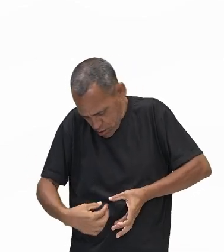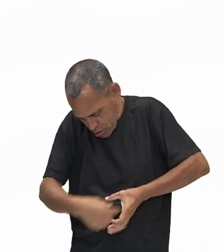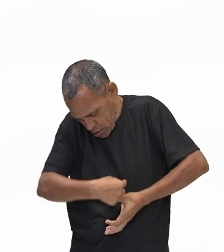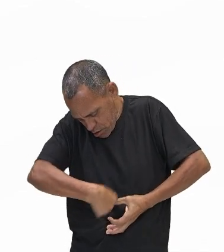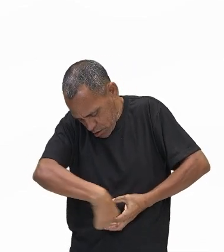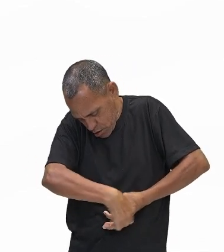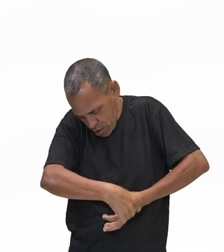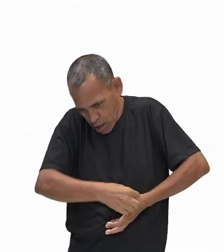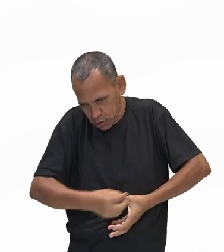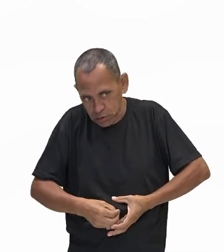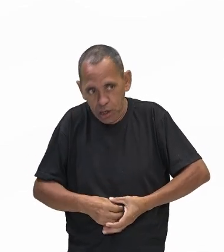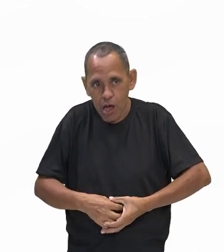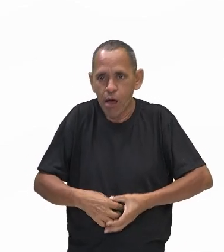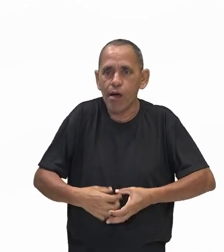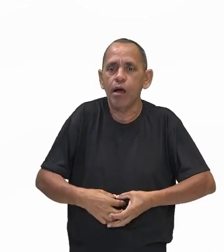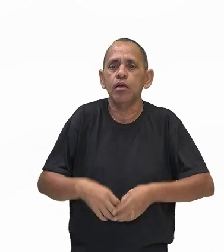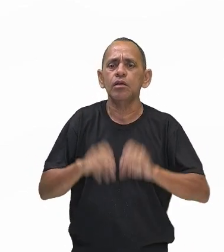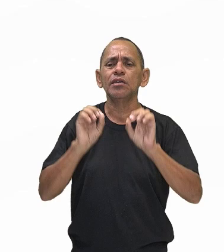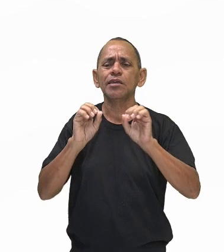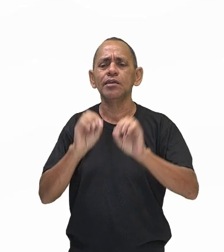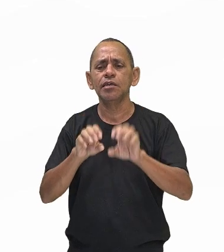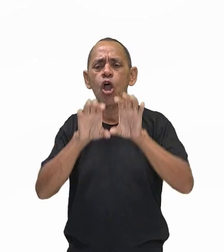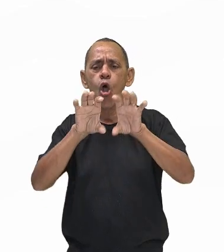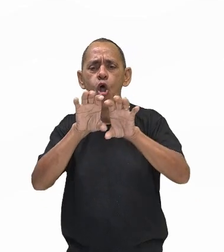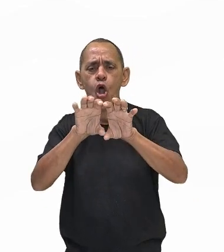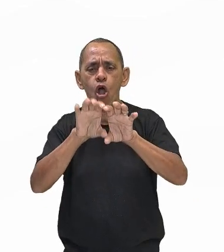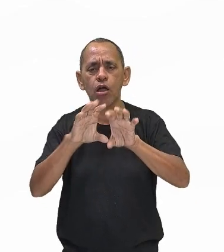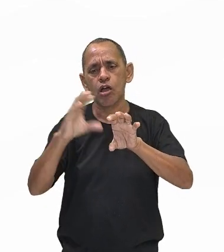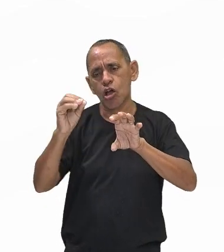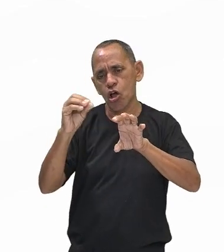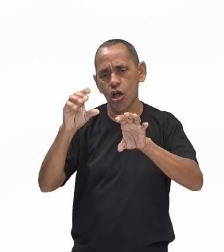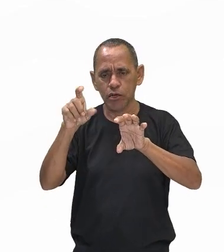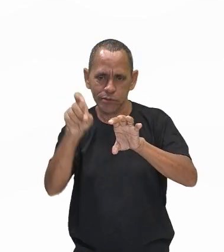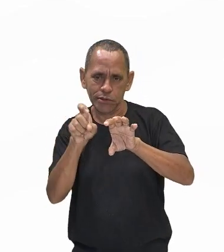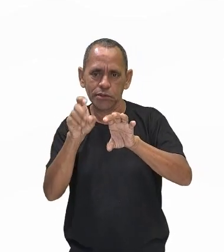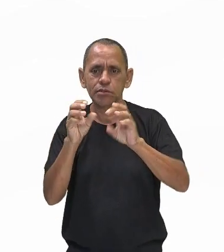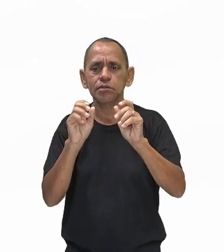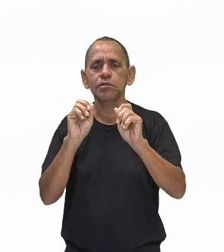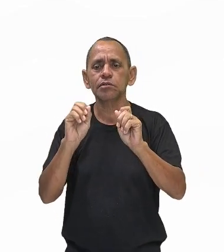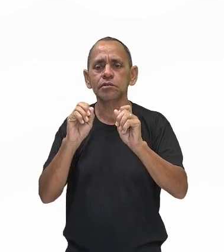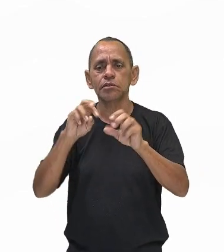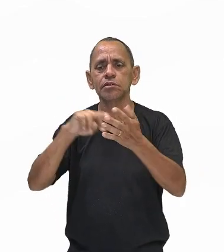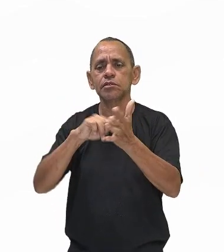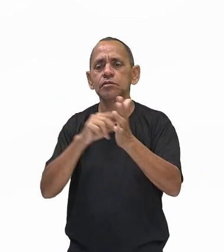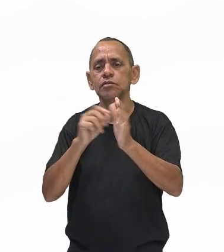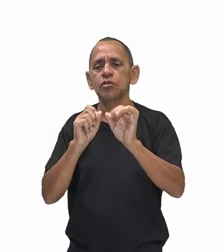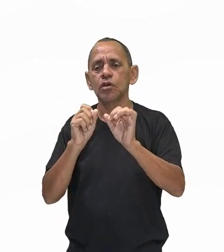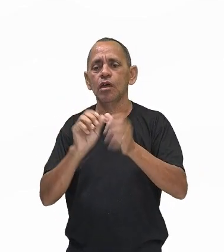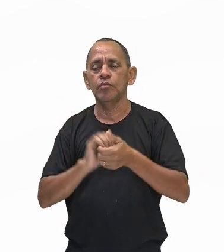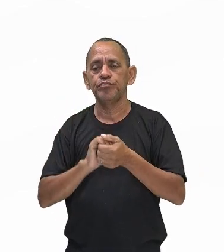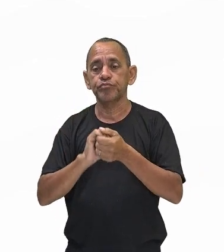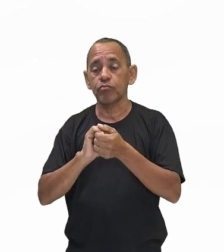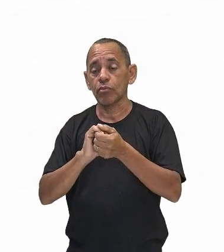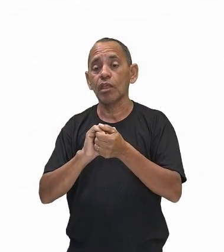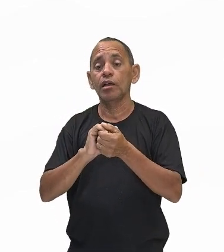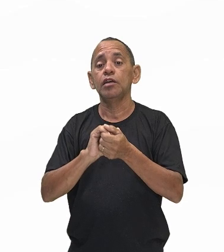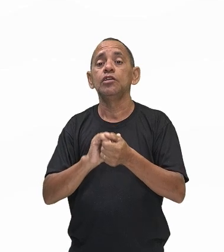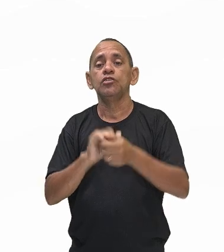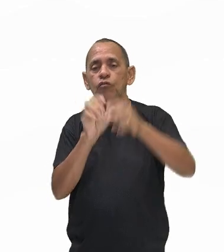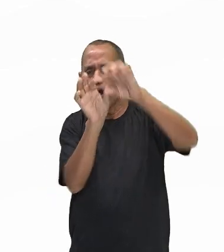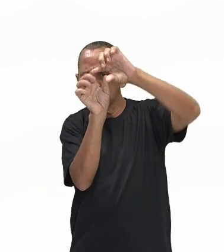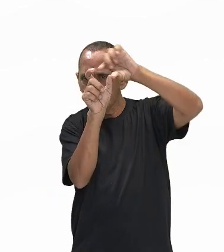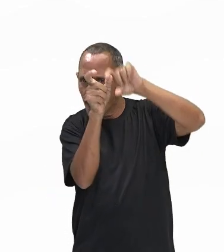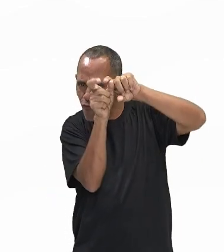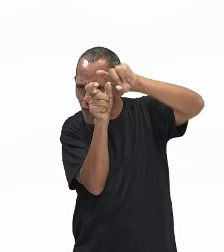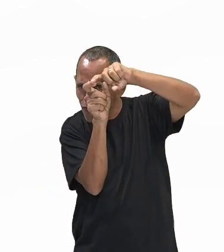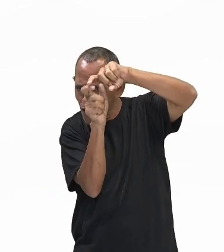coxis o que é o coxis então o coxis ele é um finalzinho da nossa coluna é o